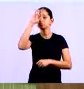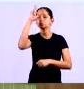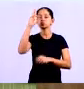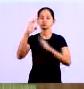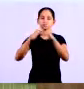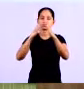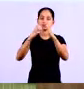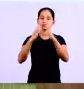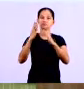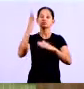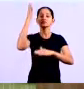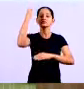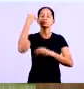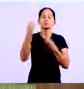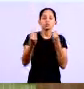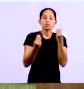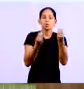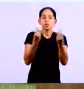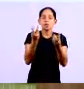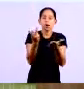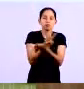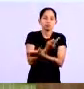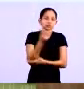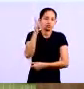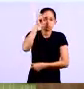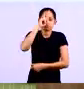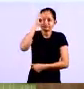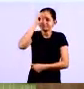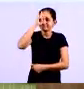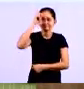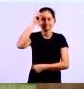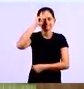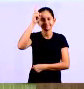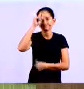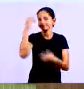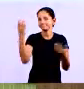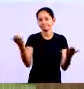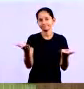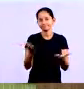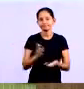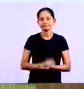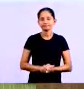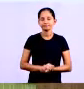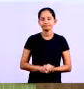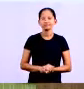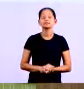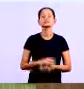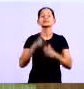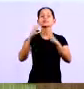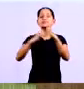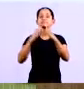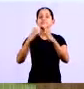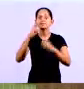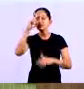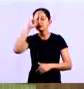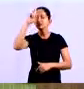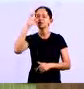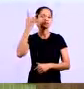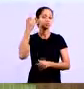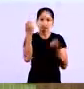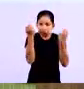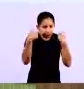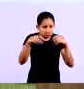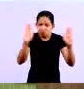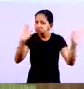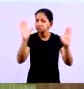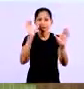de ações que acontecem no dia a dia. O empresário ele não precisa saber contabilidade, ele não precisa